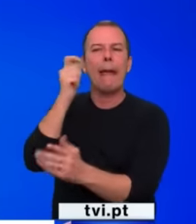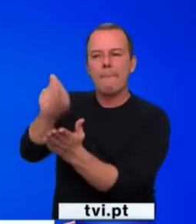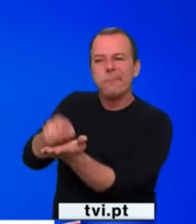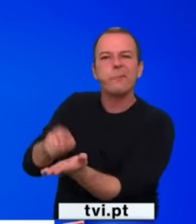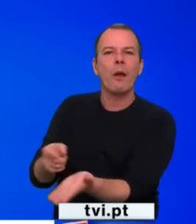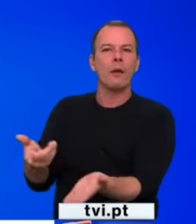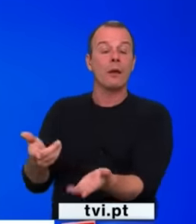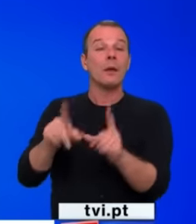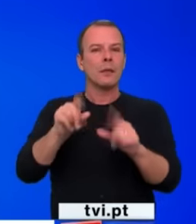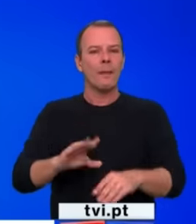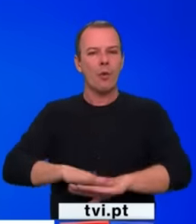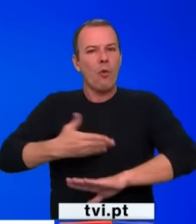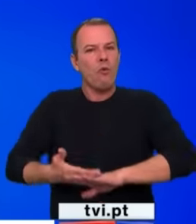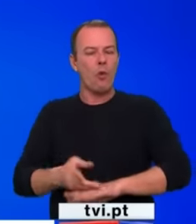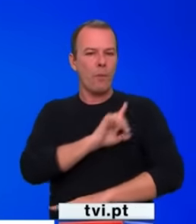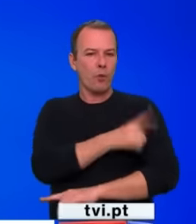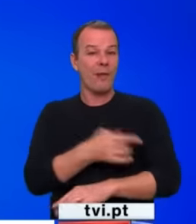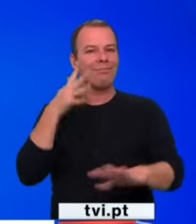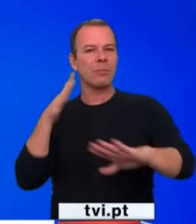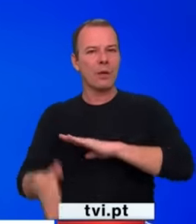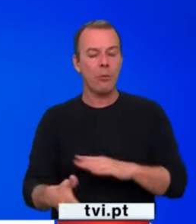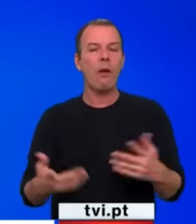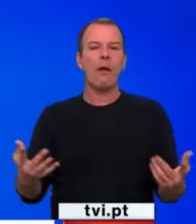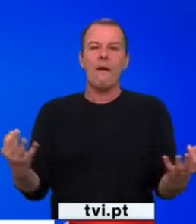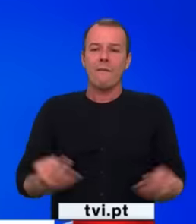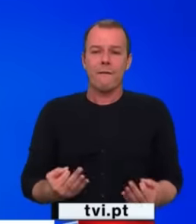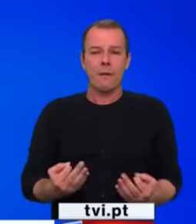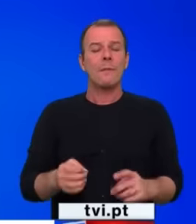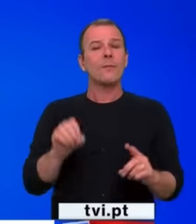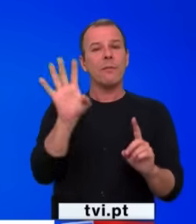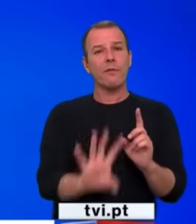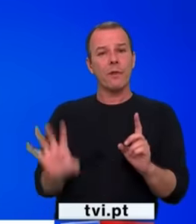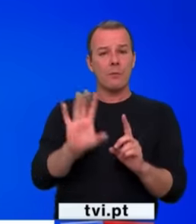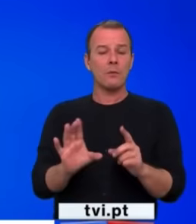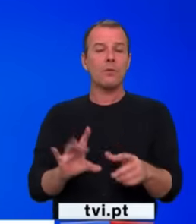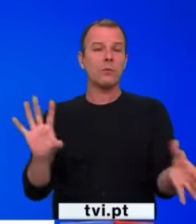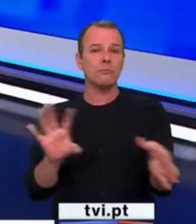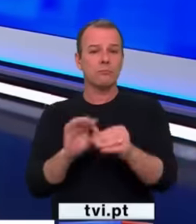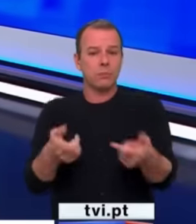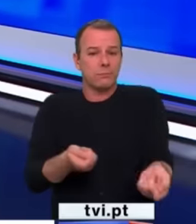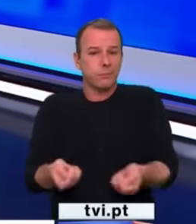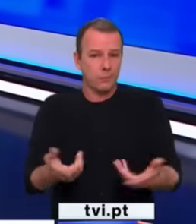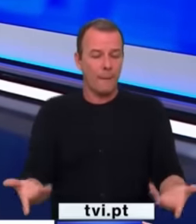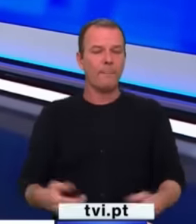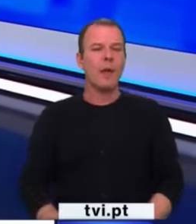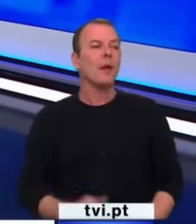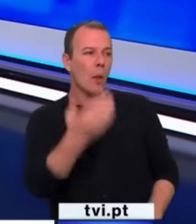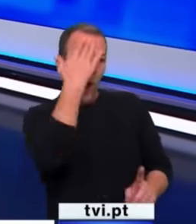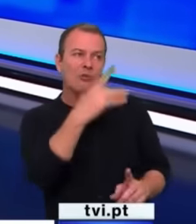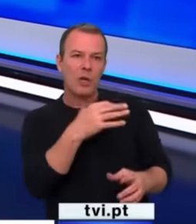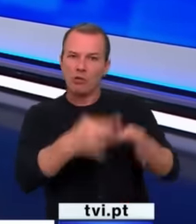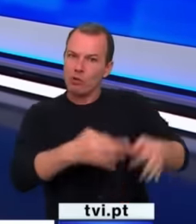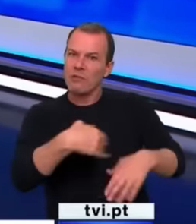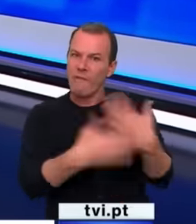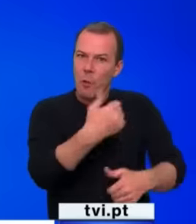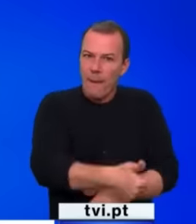reforço dos poderes da entidade da transparência, o reforço do mecanismo nacional da anticorrupção. No seu entender, a justiça está a funcionar e funciona bem? A justiça